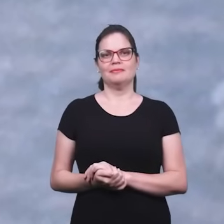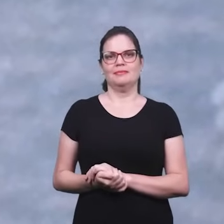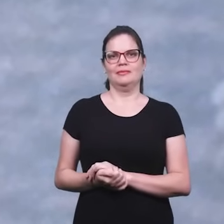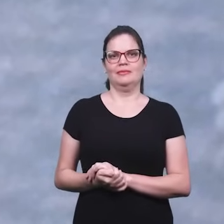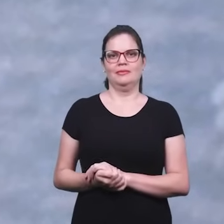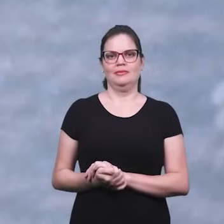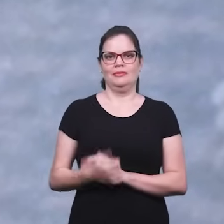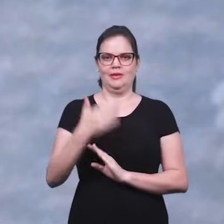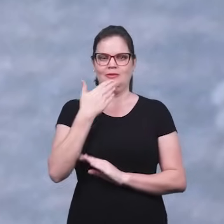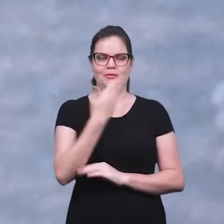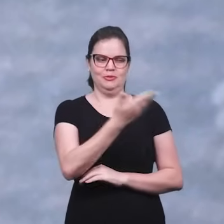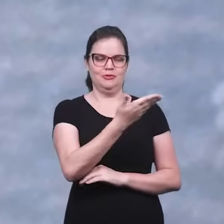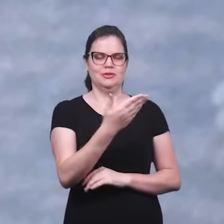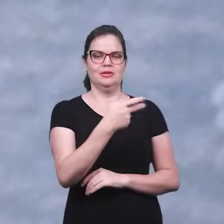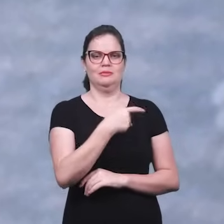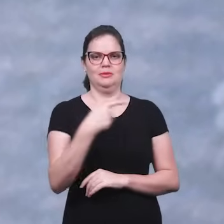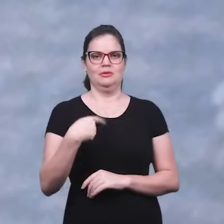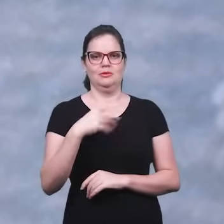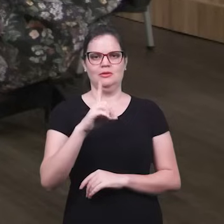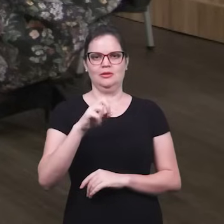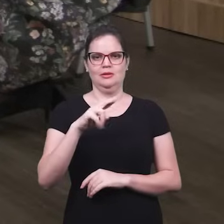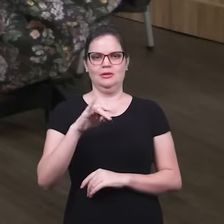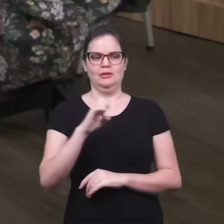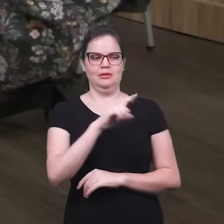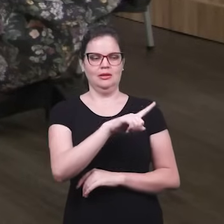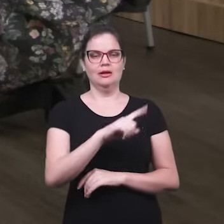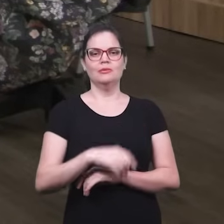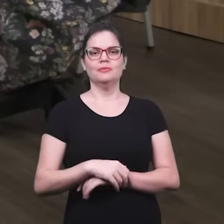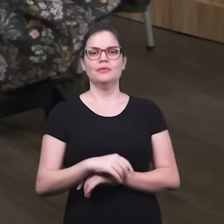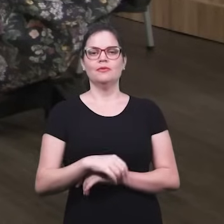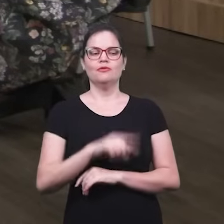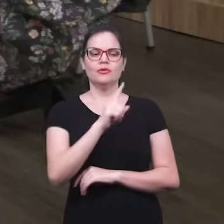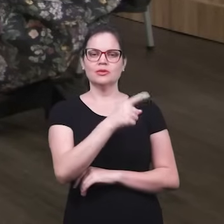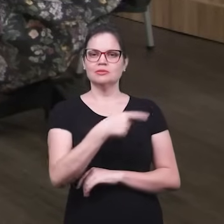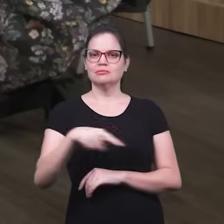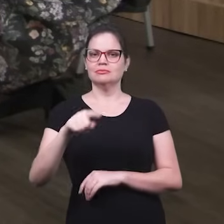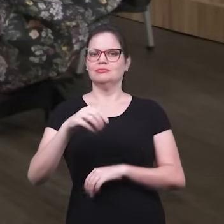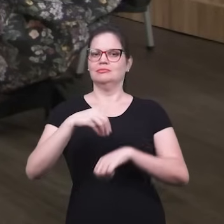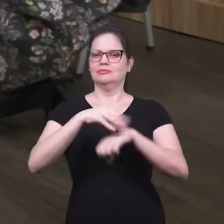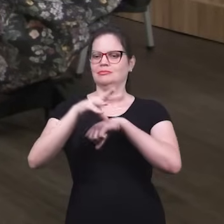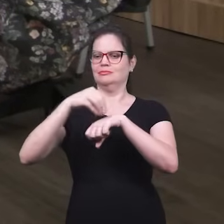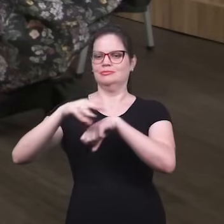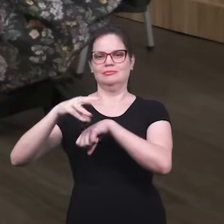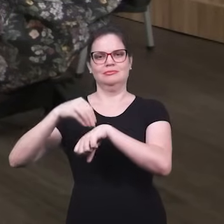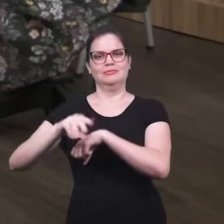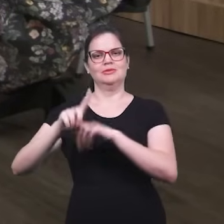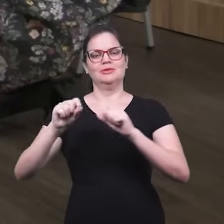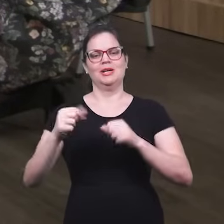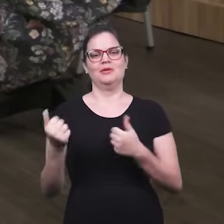você, Daniel, a palavra no sentido de poder transmitir para os nossos jovens